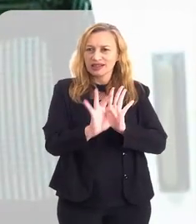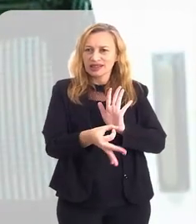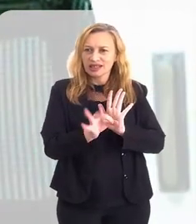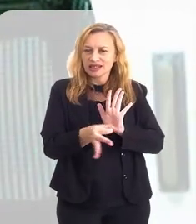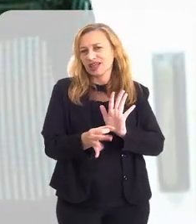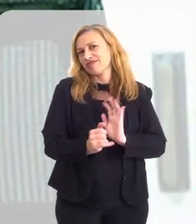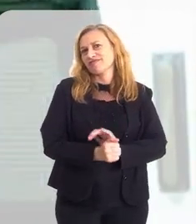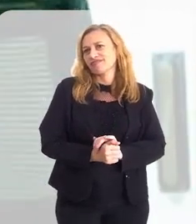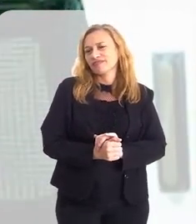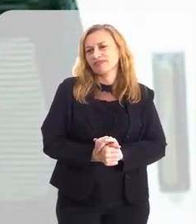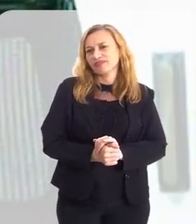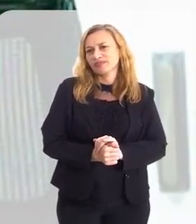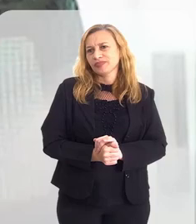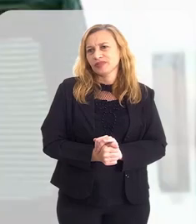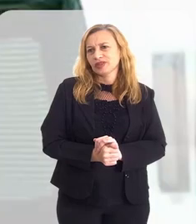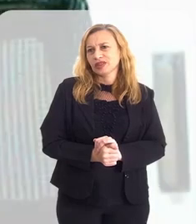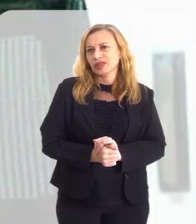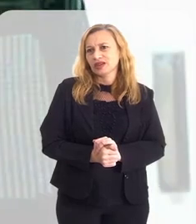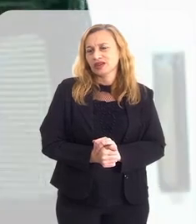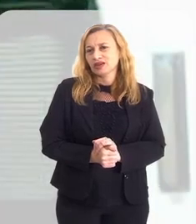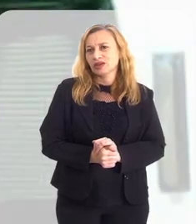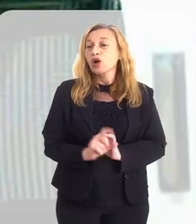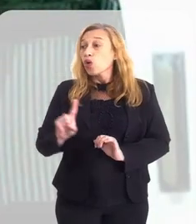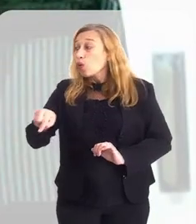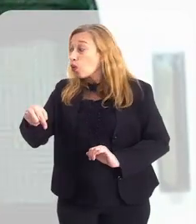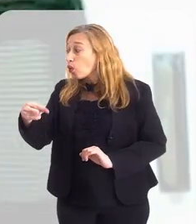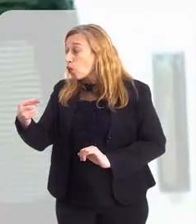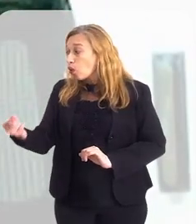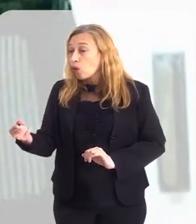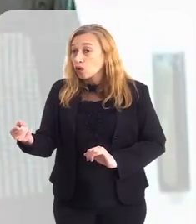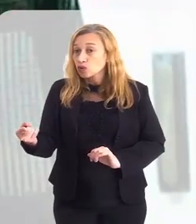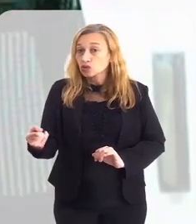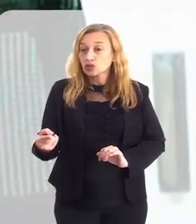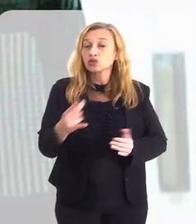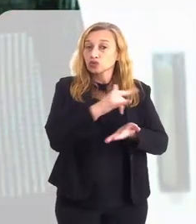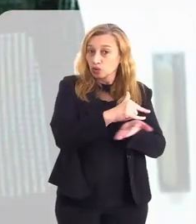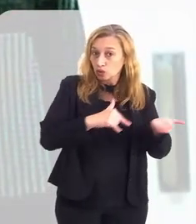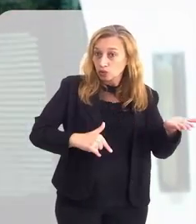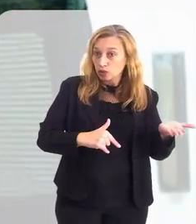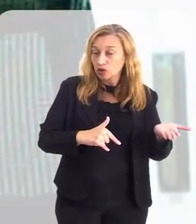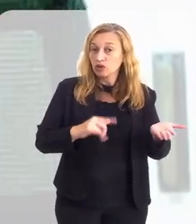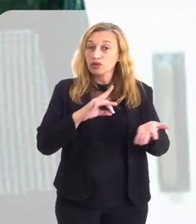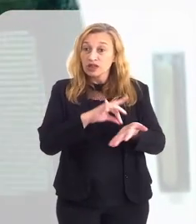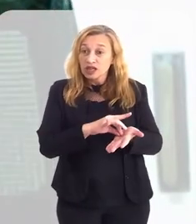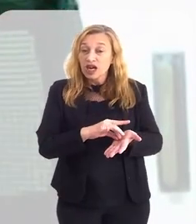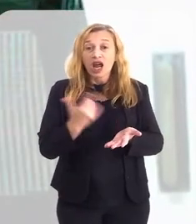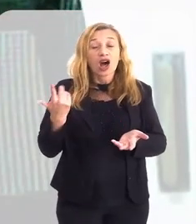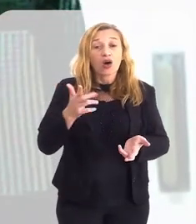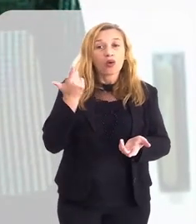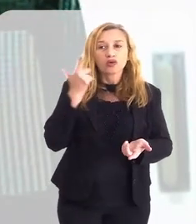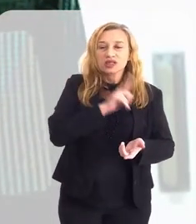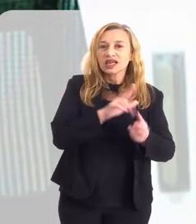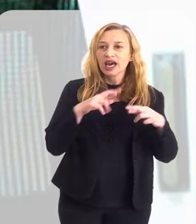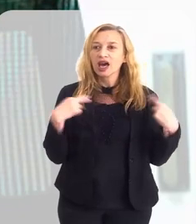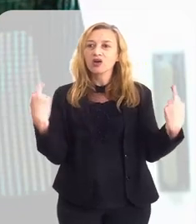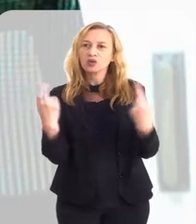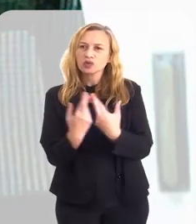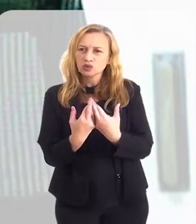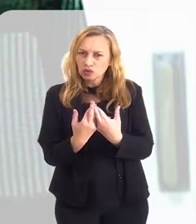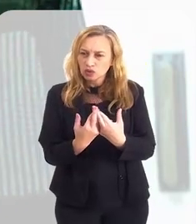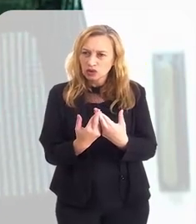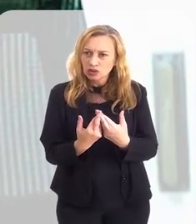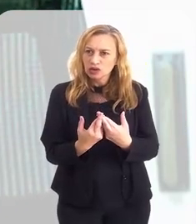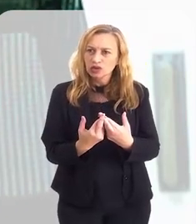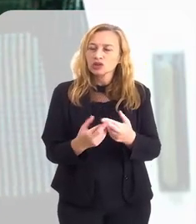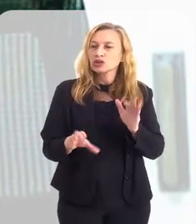dispositivos legais, notas técnicas, enfim, né, outros documentos oficiais. Ela consegue reunir, né,